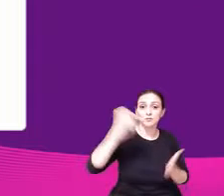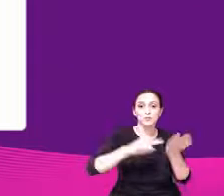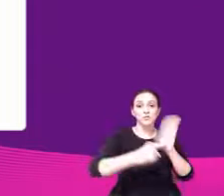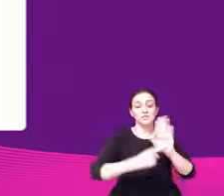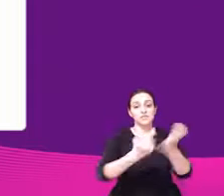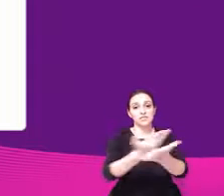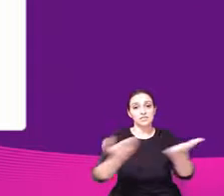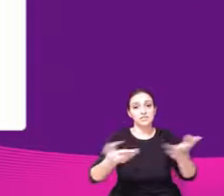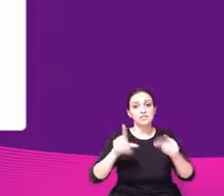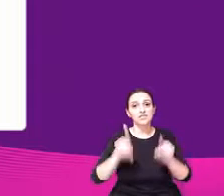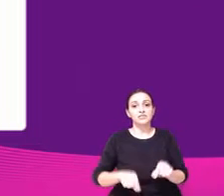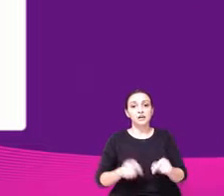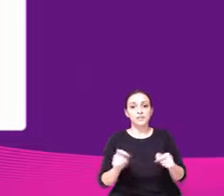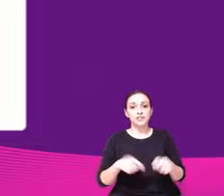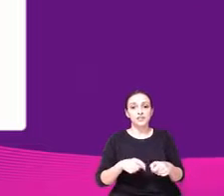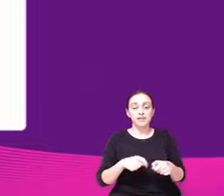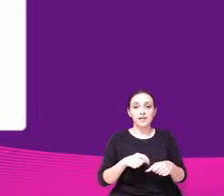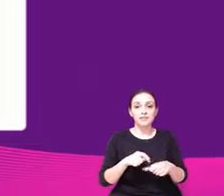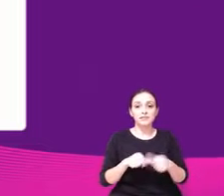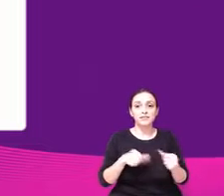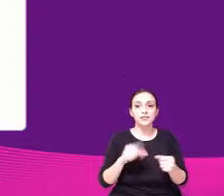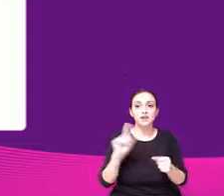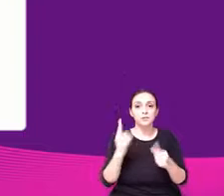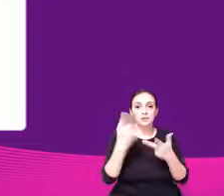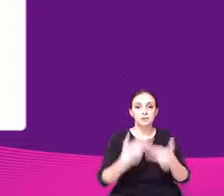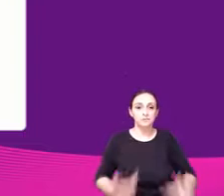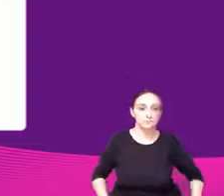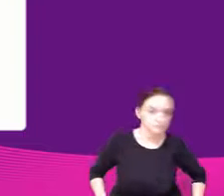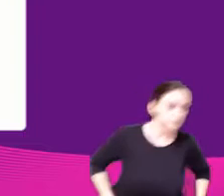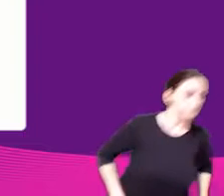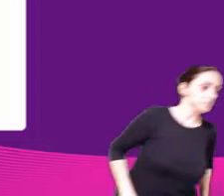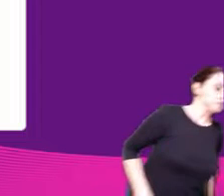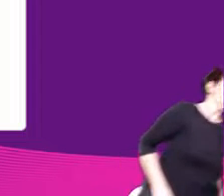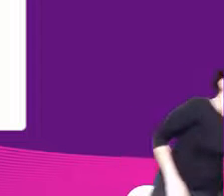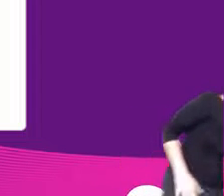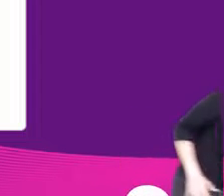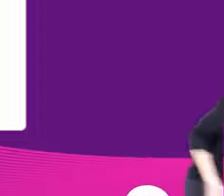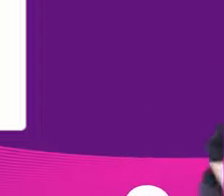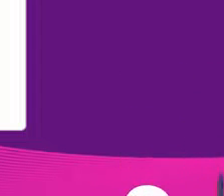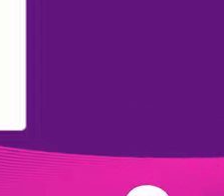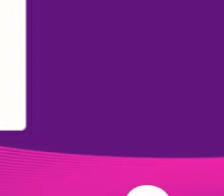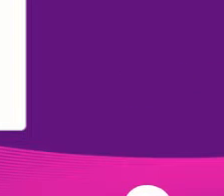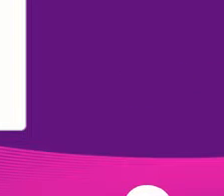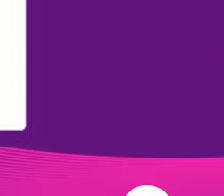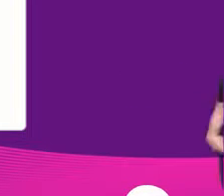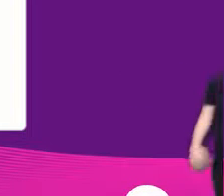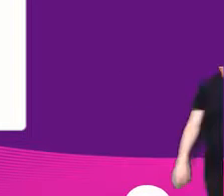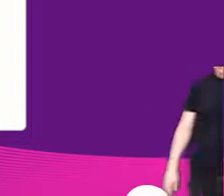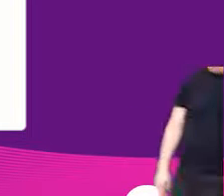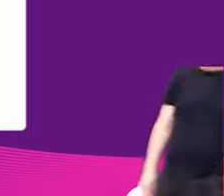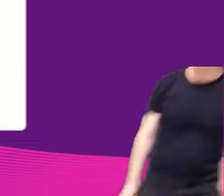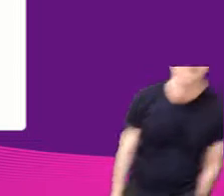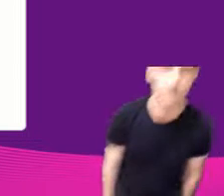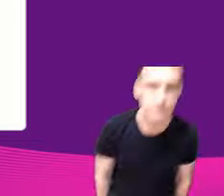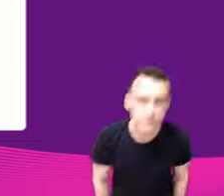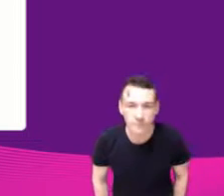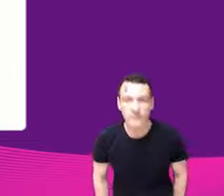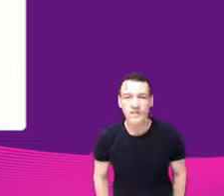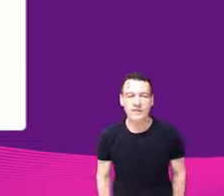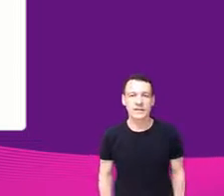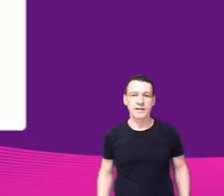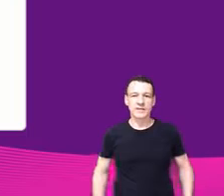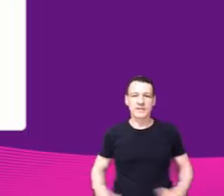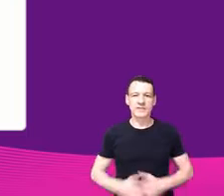aqui, né? Isso, uma coisa, por exemplo, que eu acho que é muito importante, está crescendo muito né, conceitualmente como